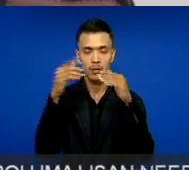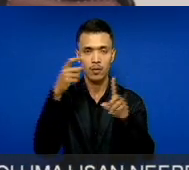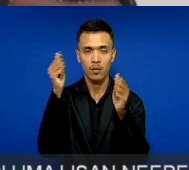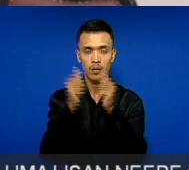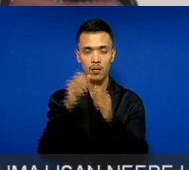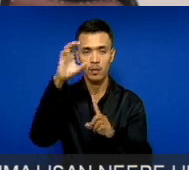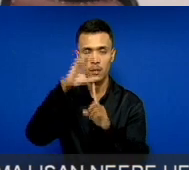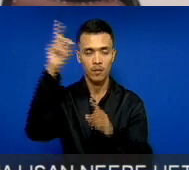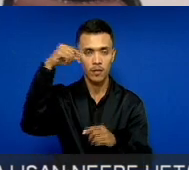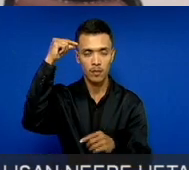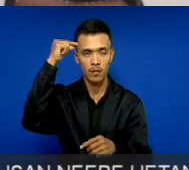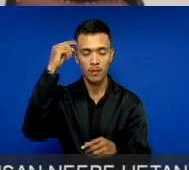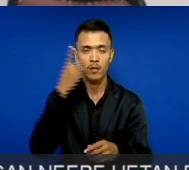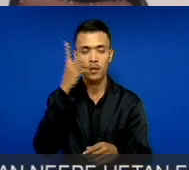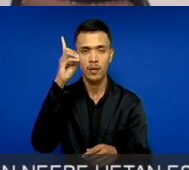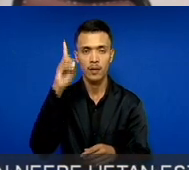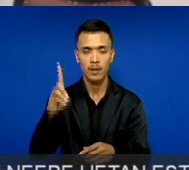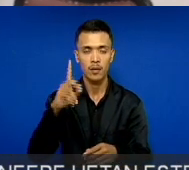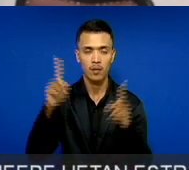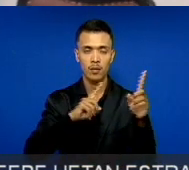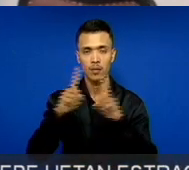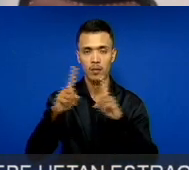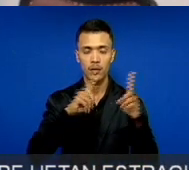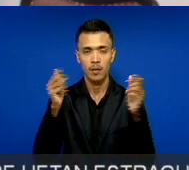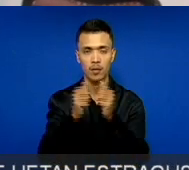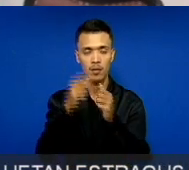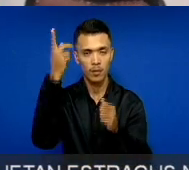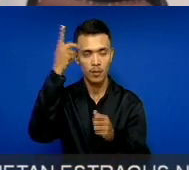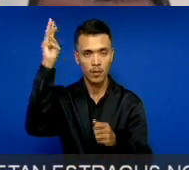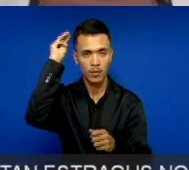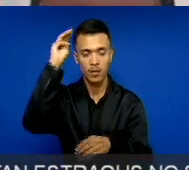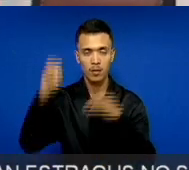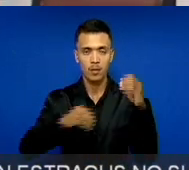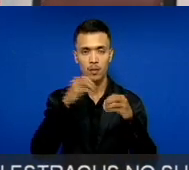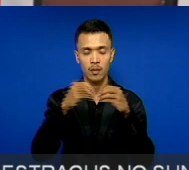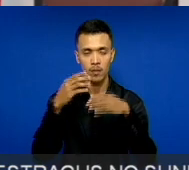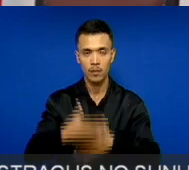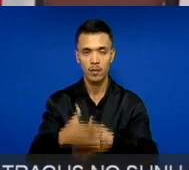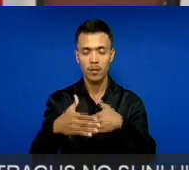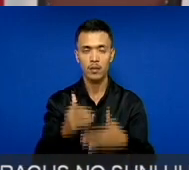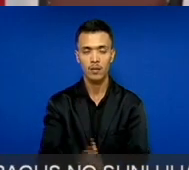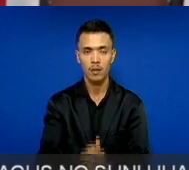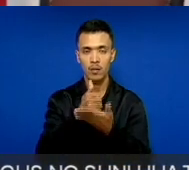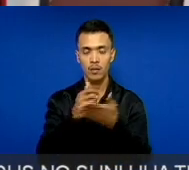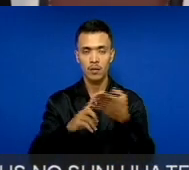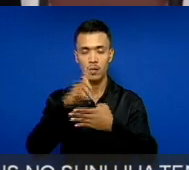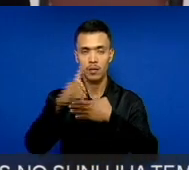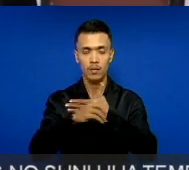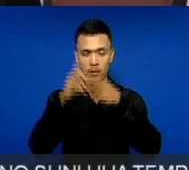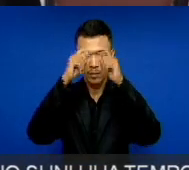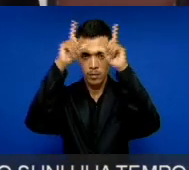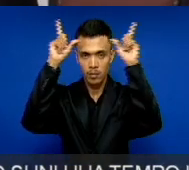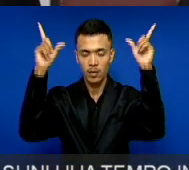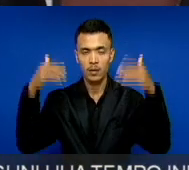Governo, Stanley Tan declara colia o primeiro-ministro Conabag processo for apoio para desenvolvimento Timor-Leste